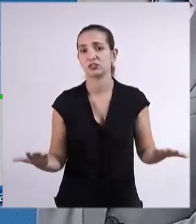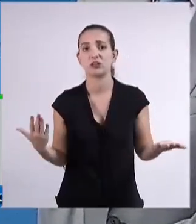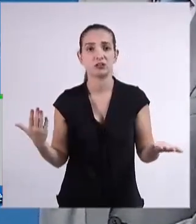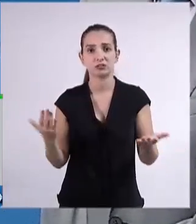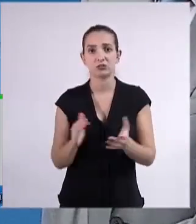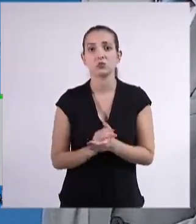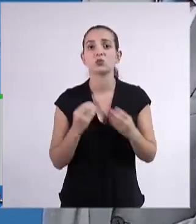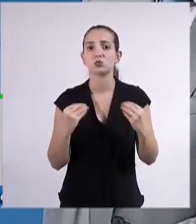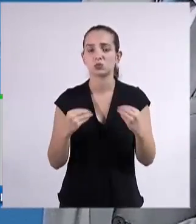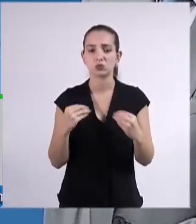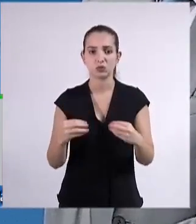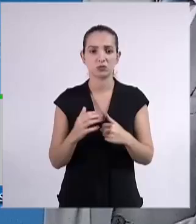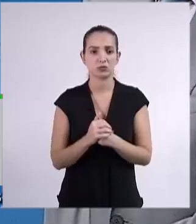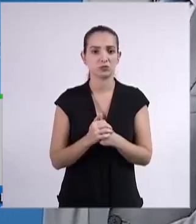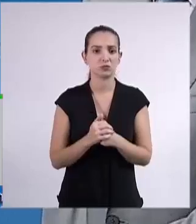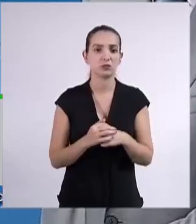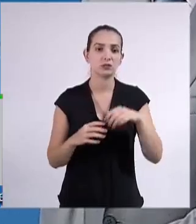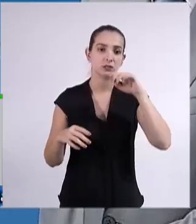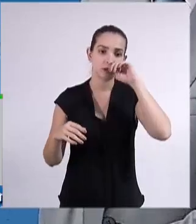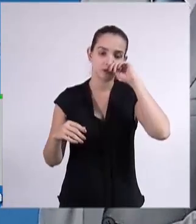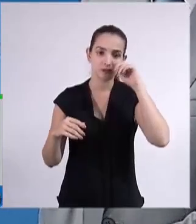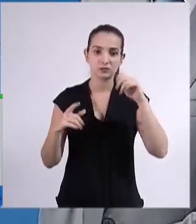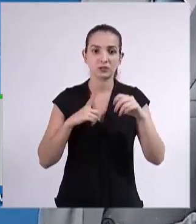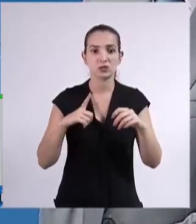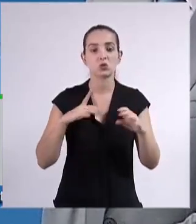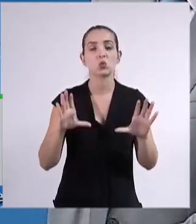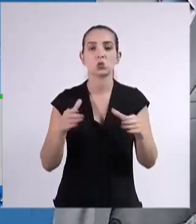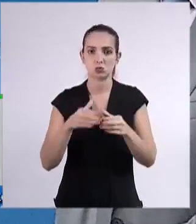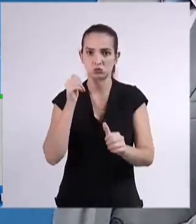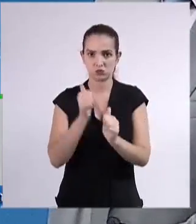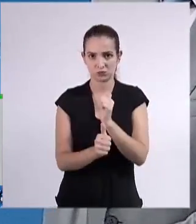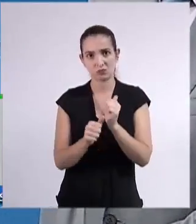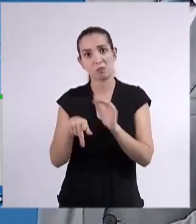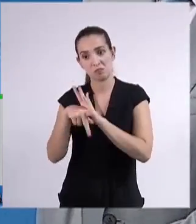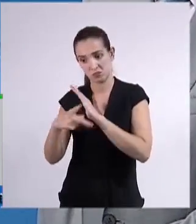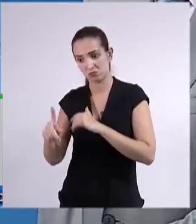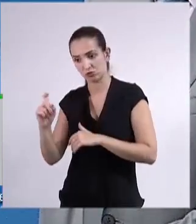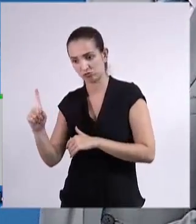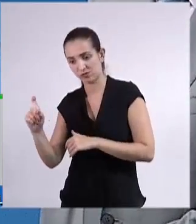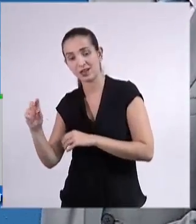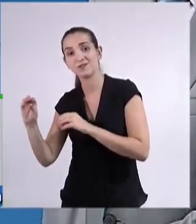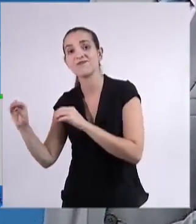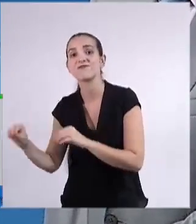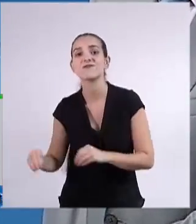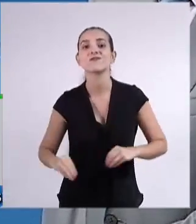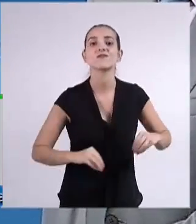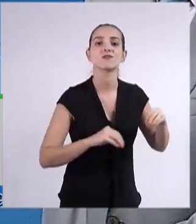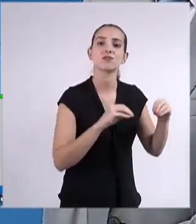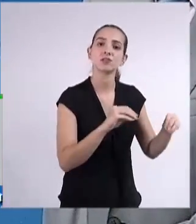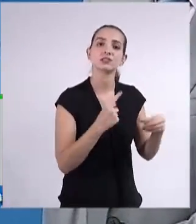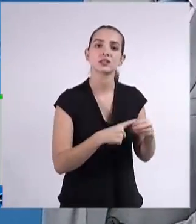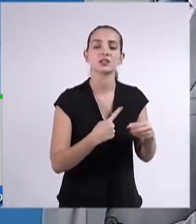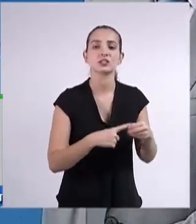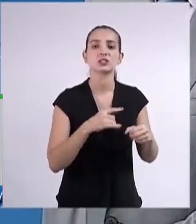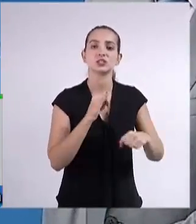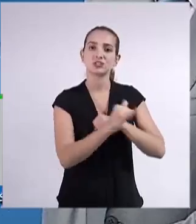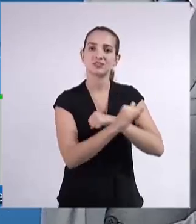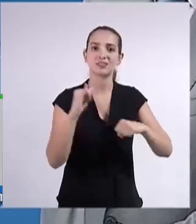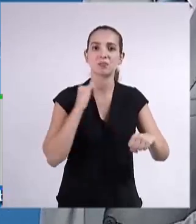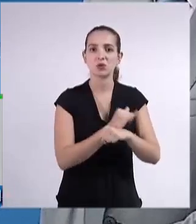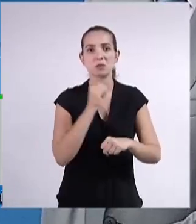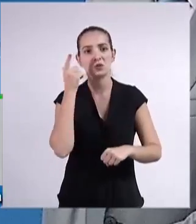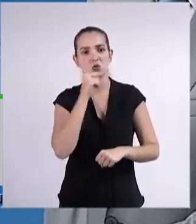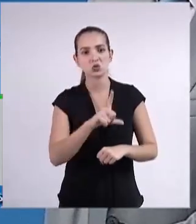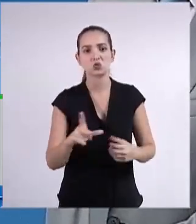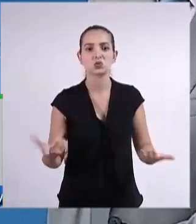Dourados tem jogado suas partidas em Itaporã, porque não tem estádio em Dourados, porque não tem a condição.